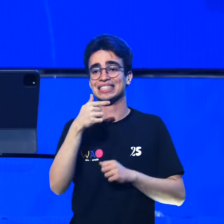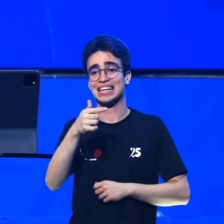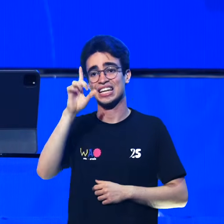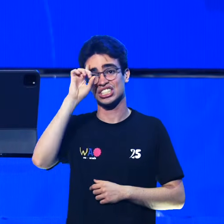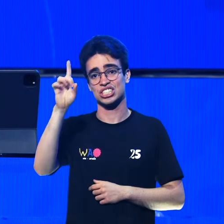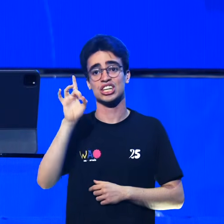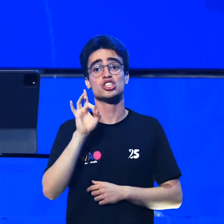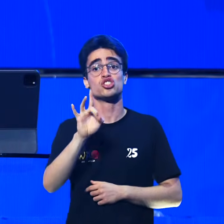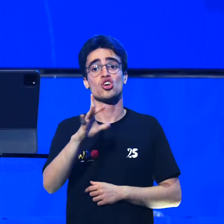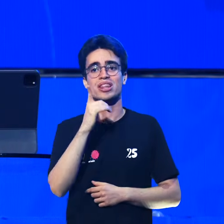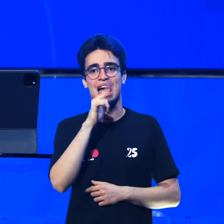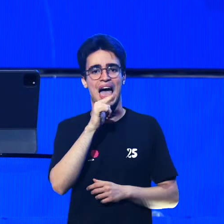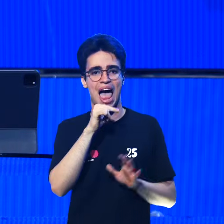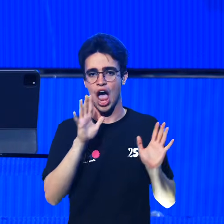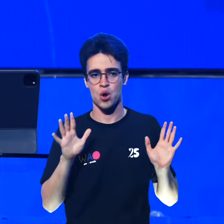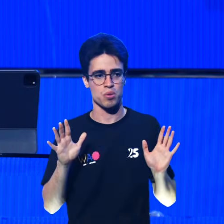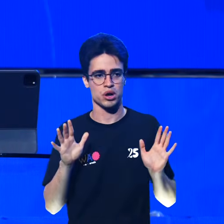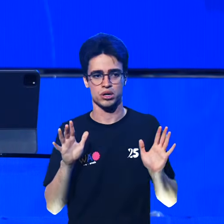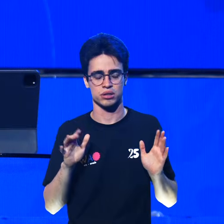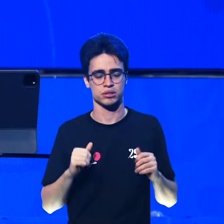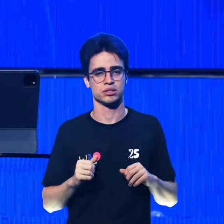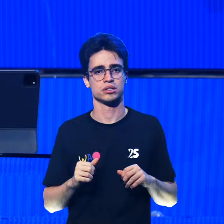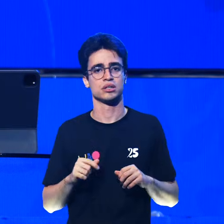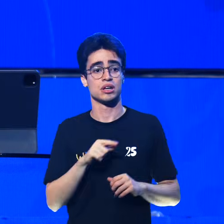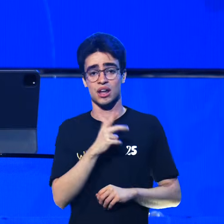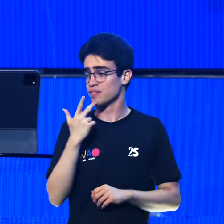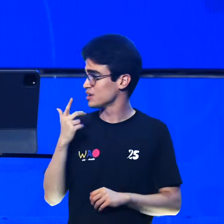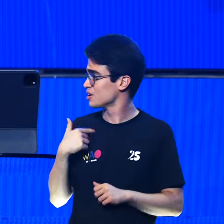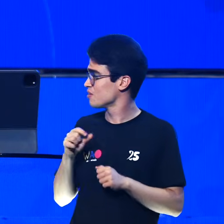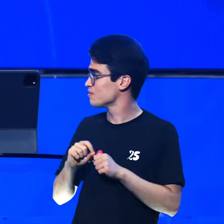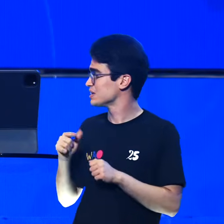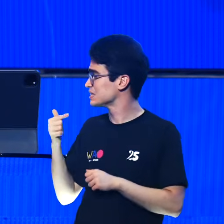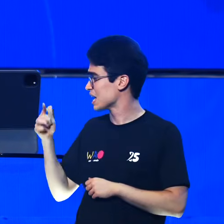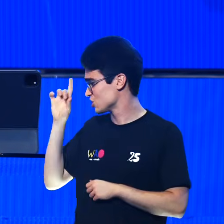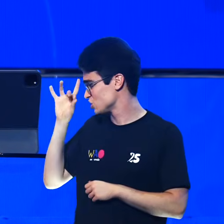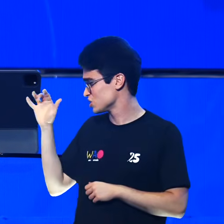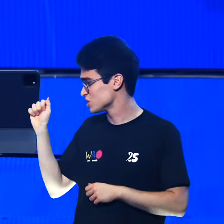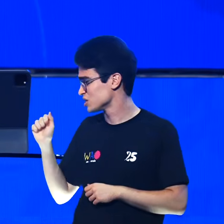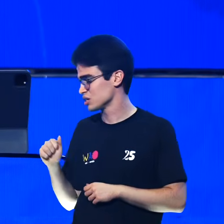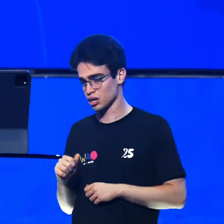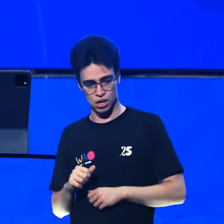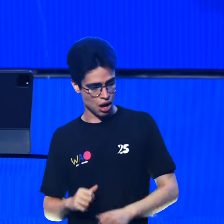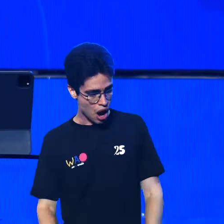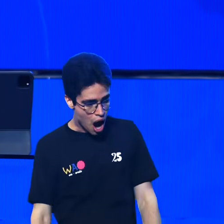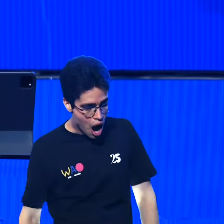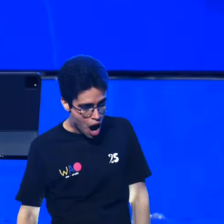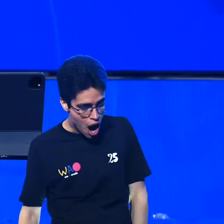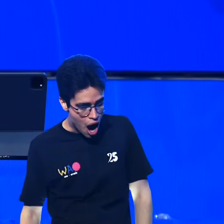água. E ele falou: eu fiz de 7 dias. Eu falei: não.